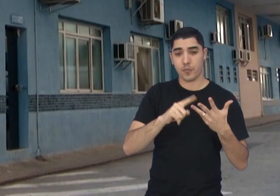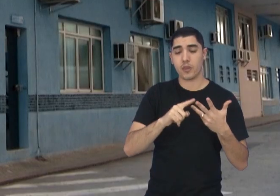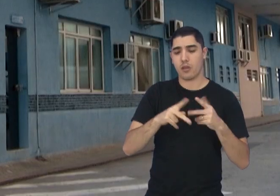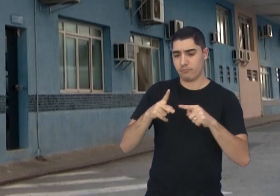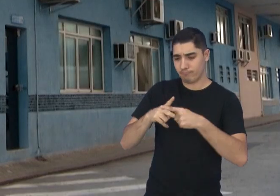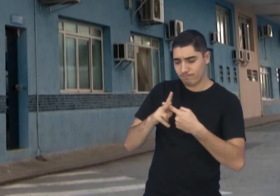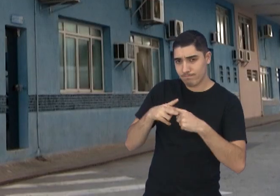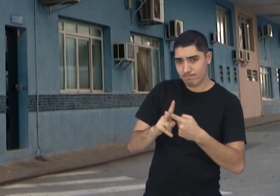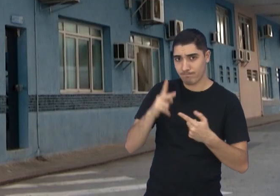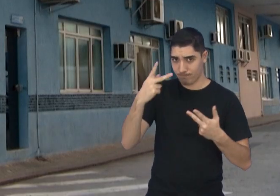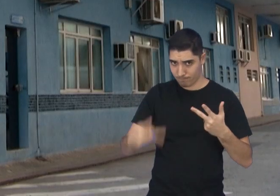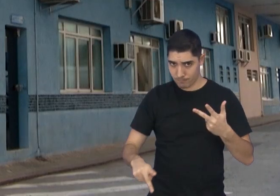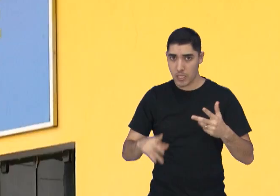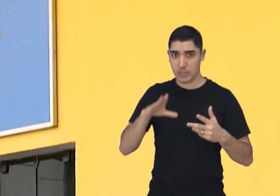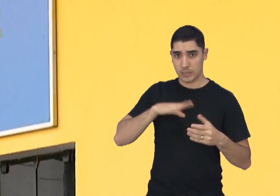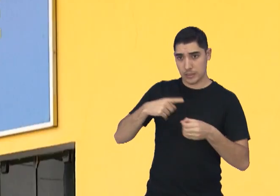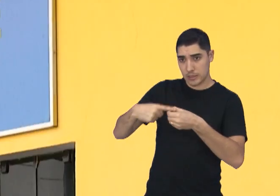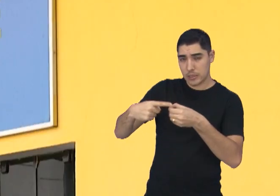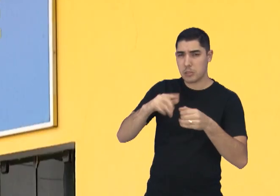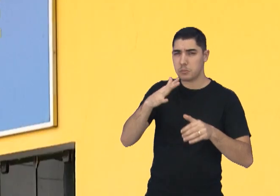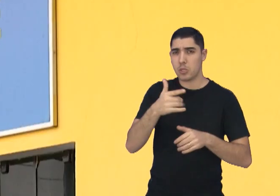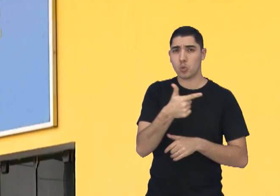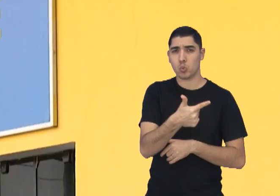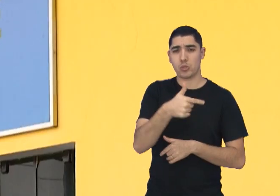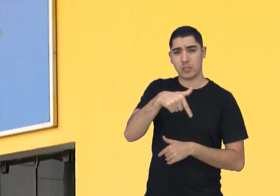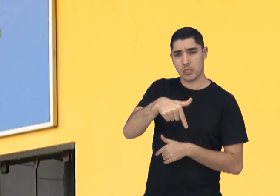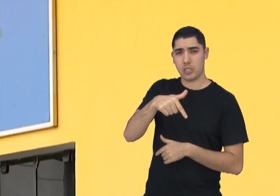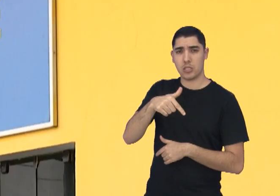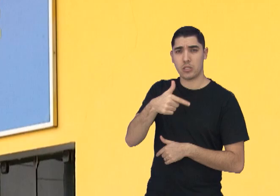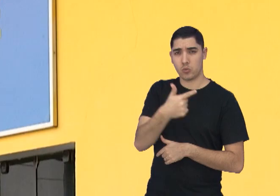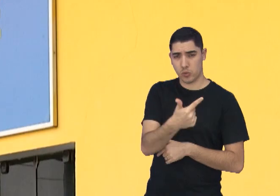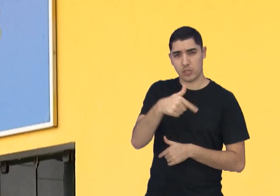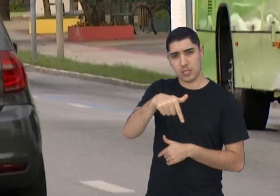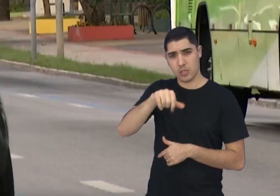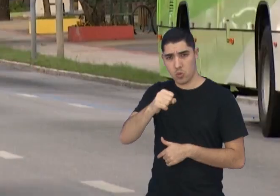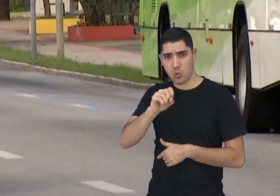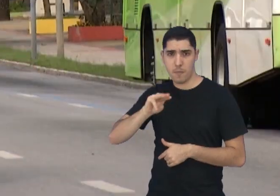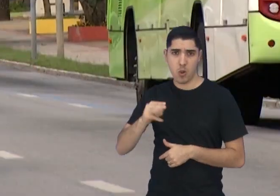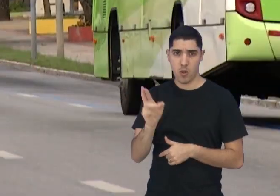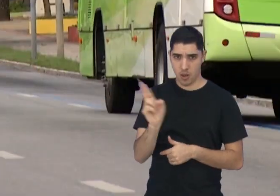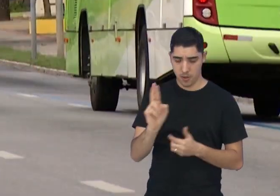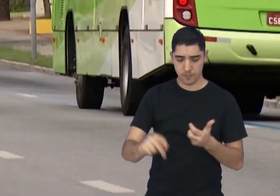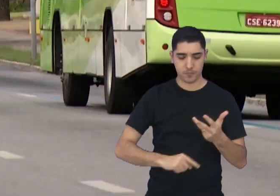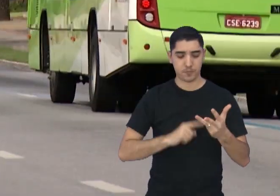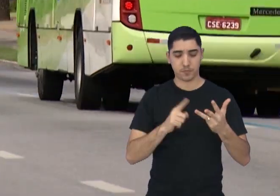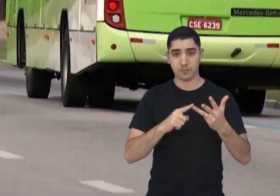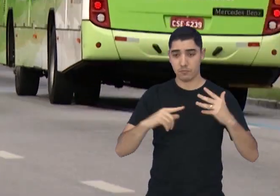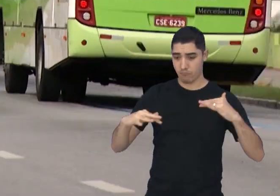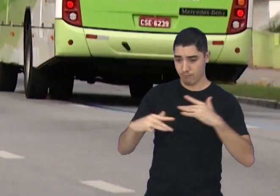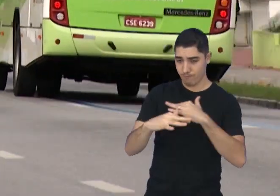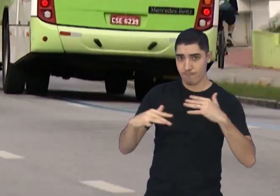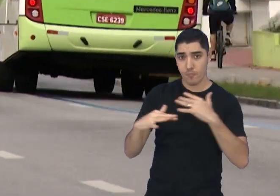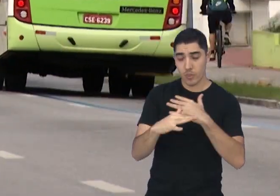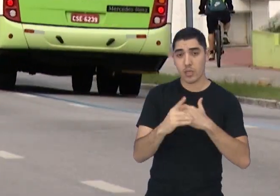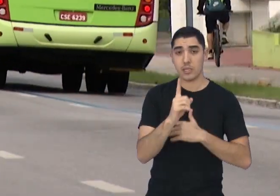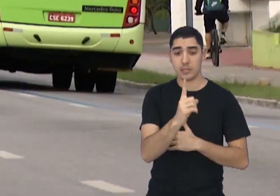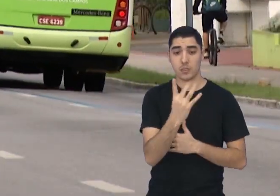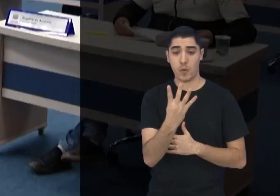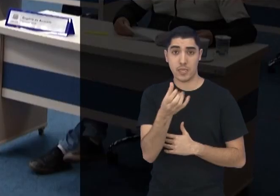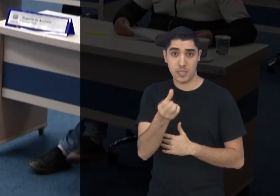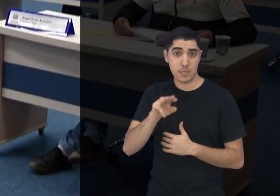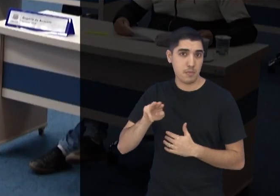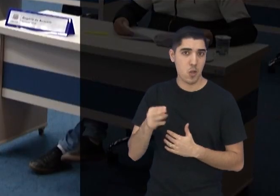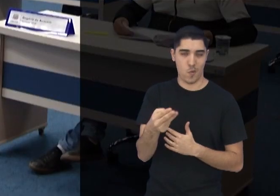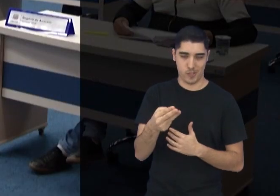Manutenção da Cidade, que deve receber 288 milhões de reais, e Mobilidade Urbana, com 146